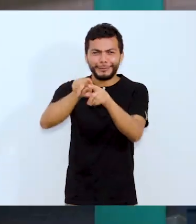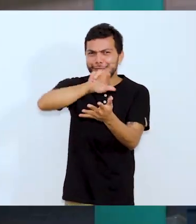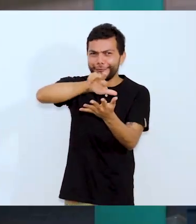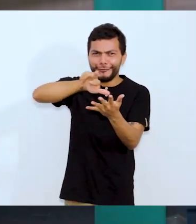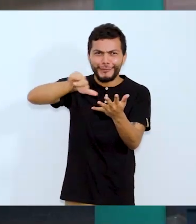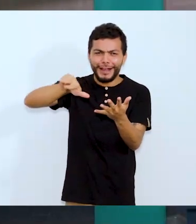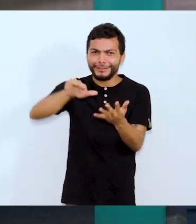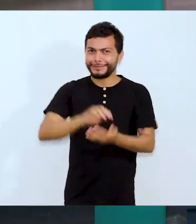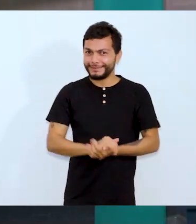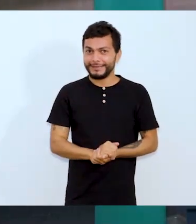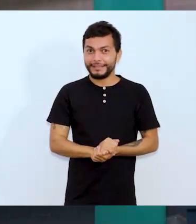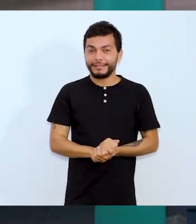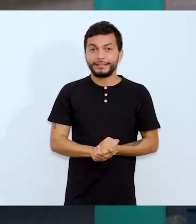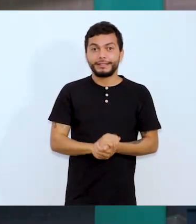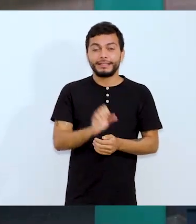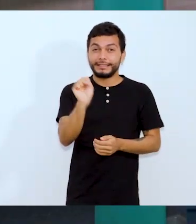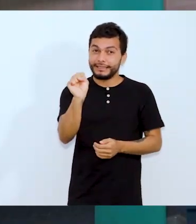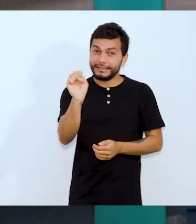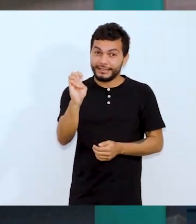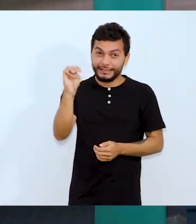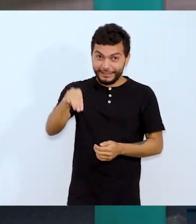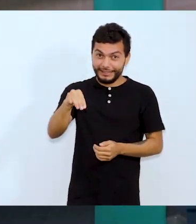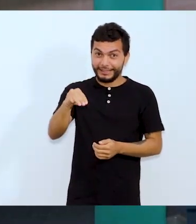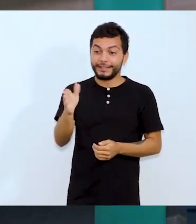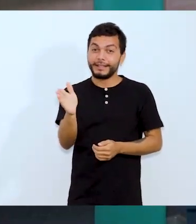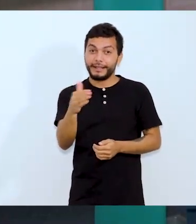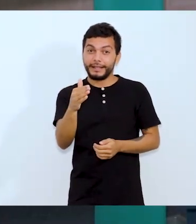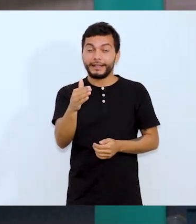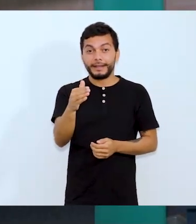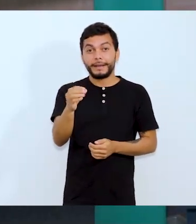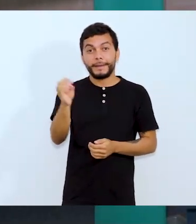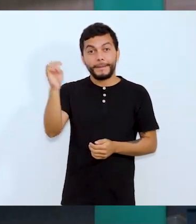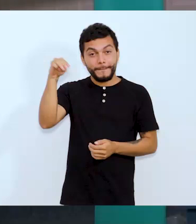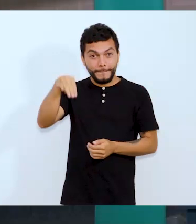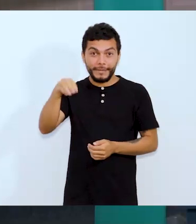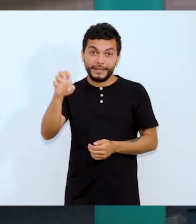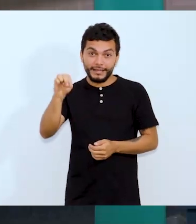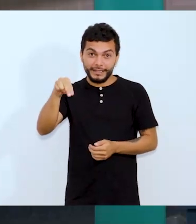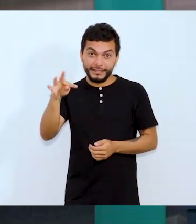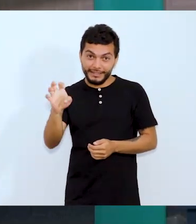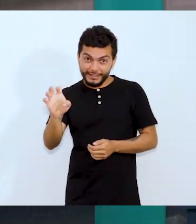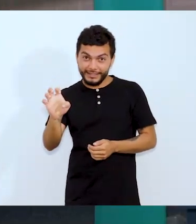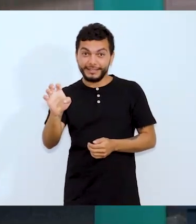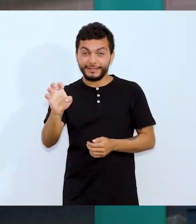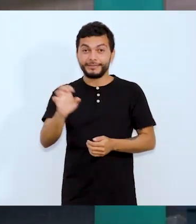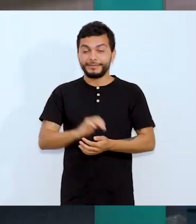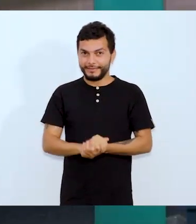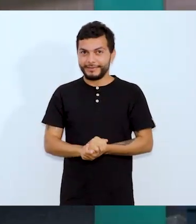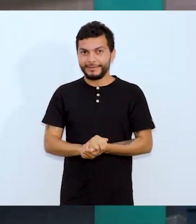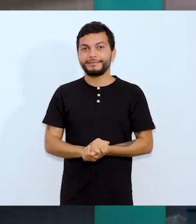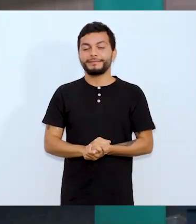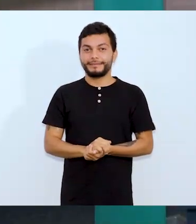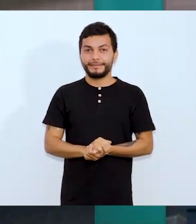vegetais, e os pegamos aqui uma parte da palavra sementes e dividimos em